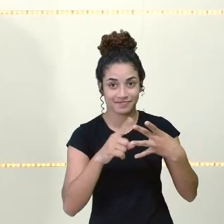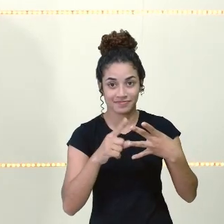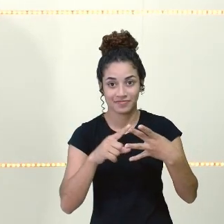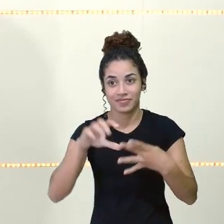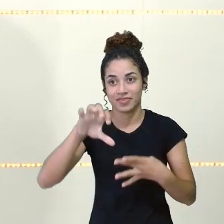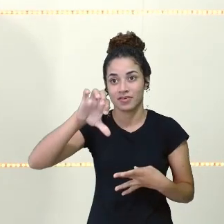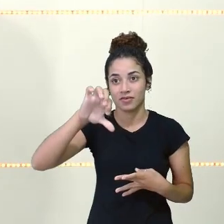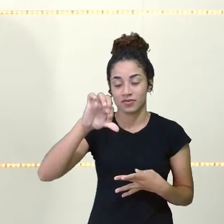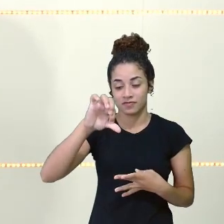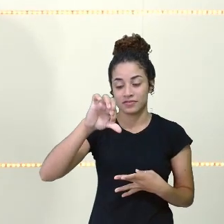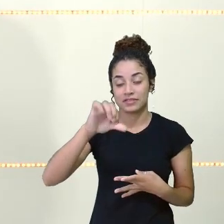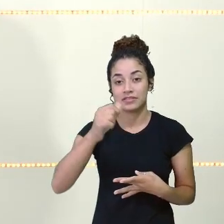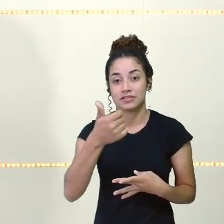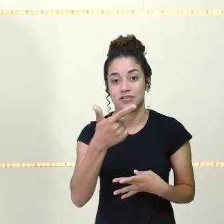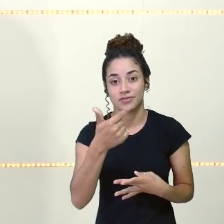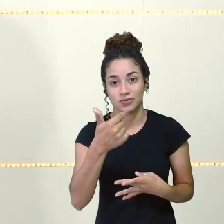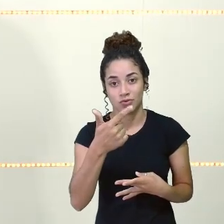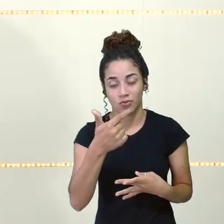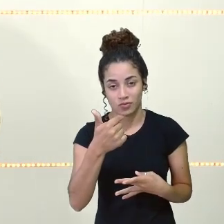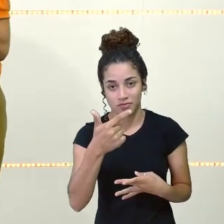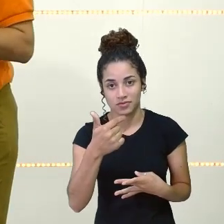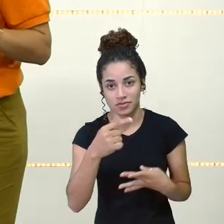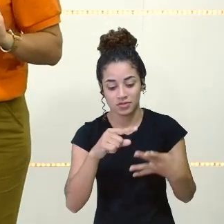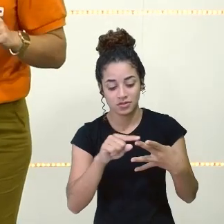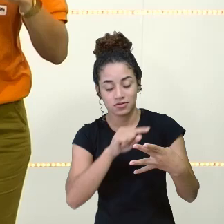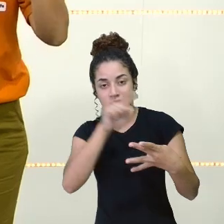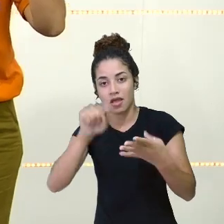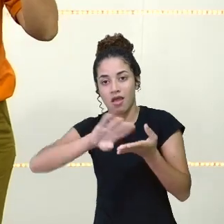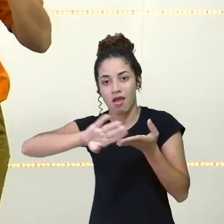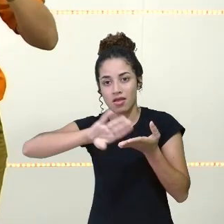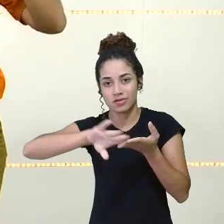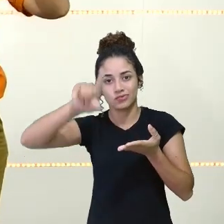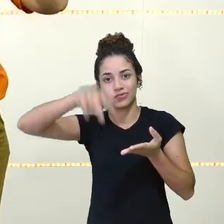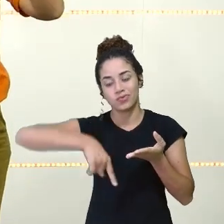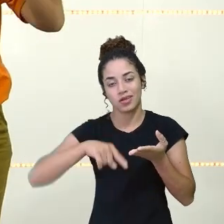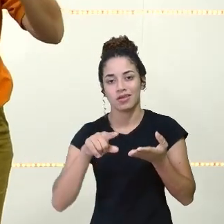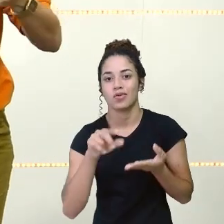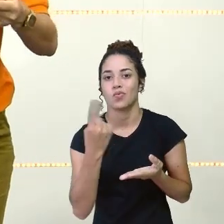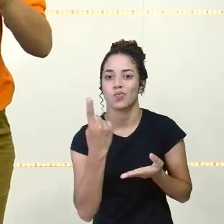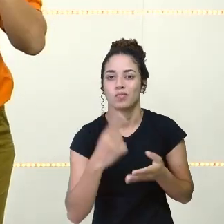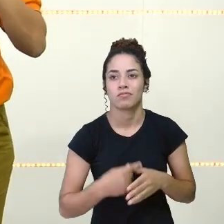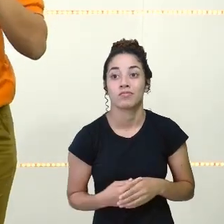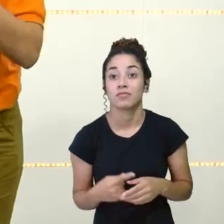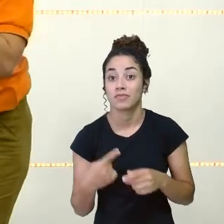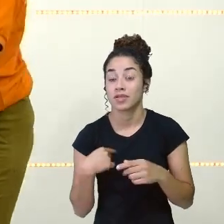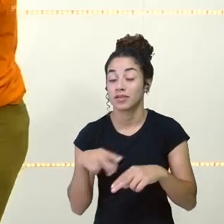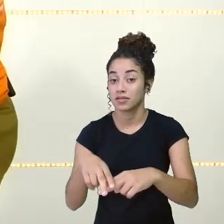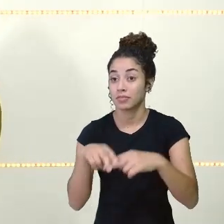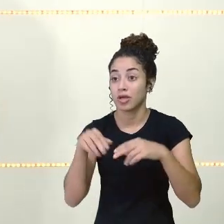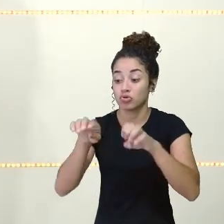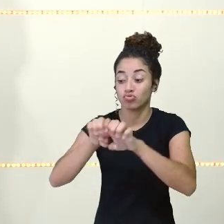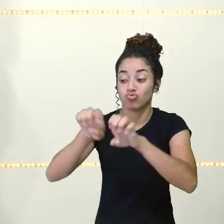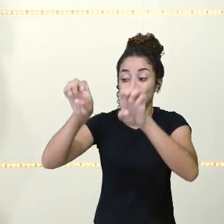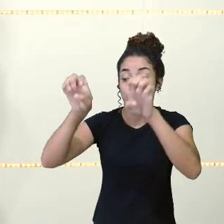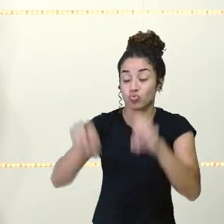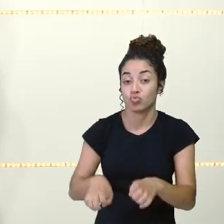912 é o quociente e 1 o resto. Presta atenção na estrutura da divisão.